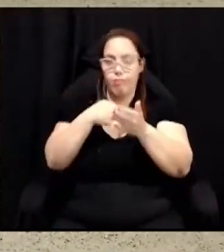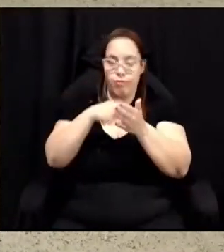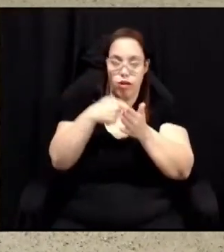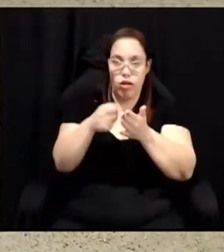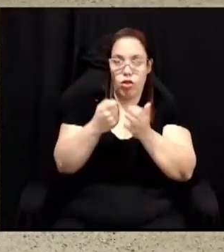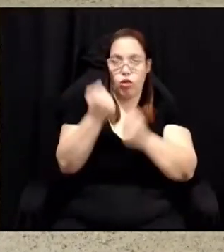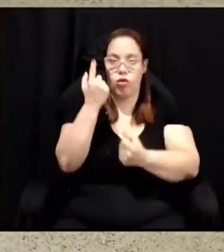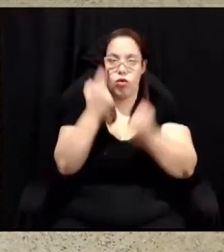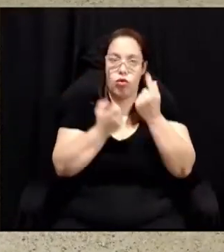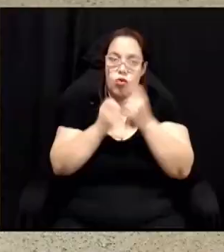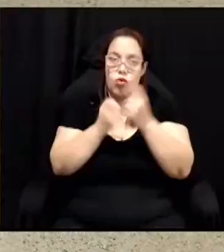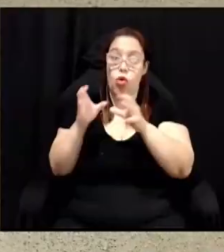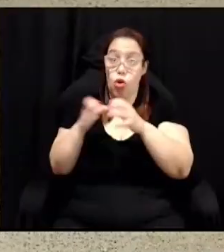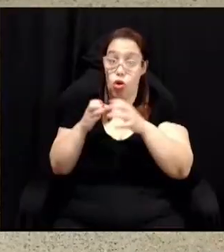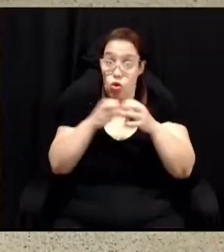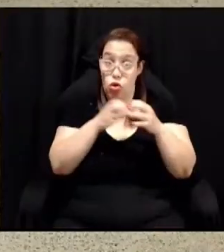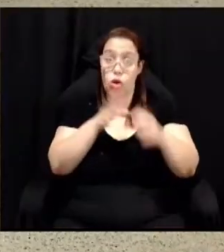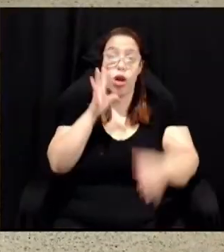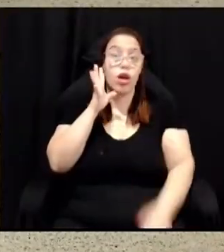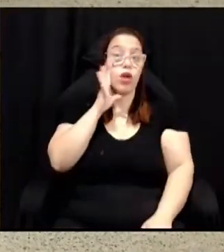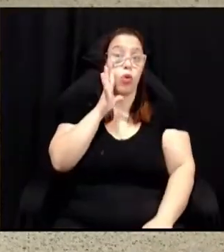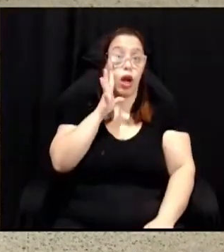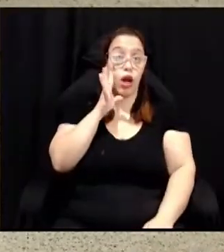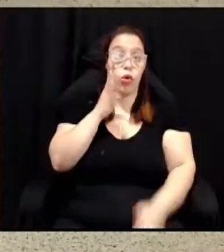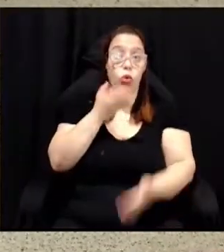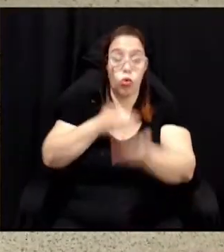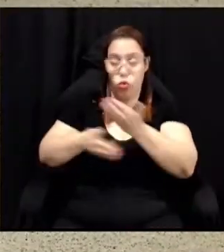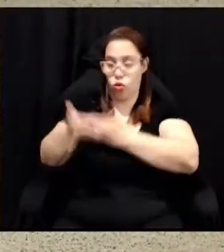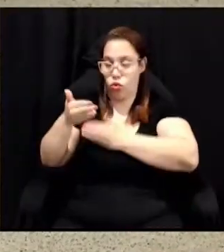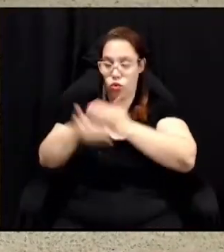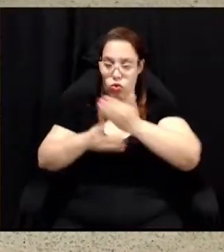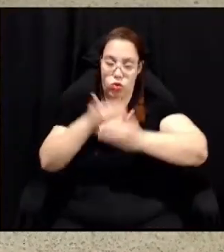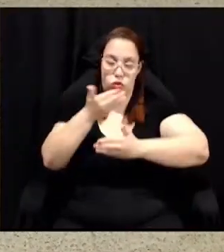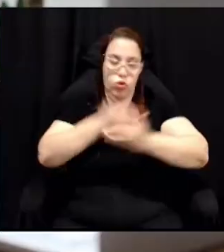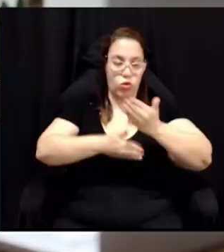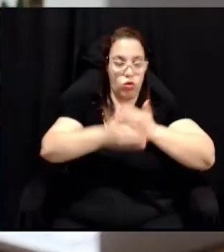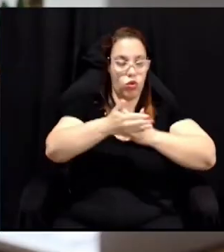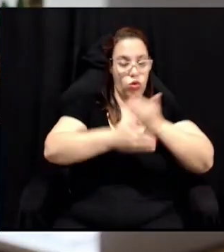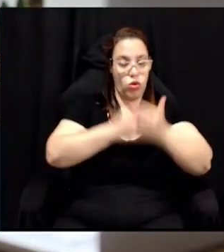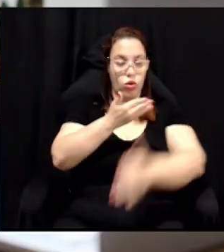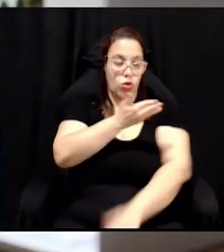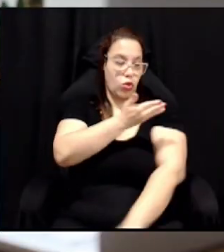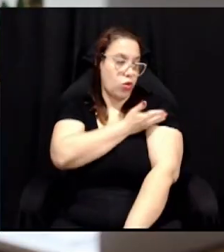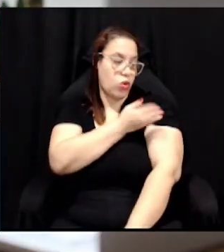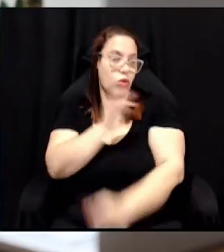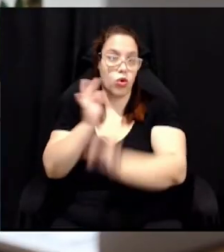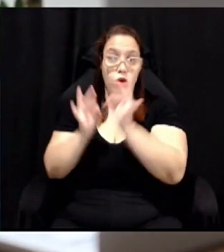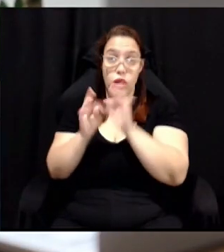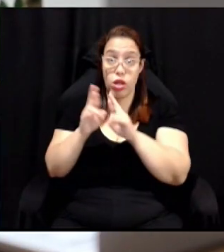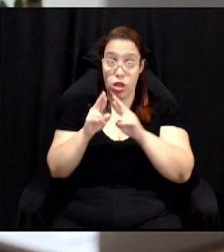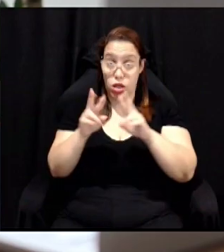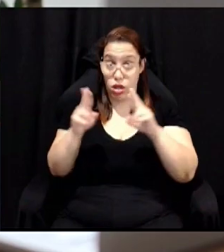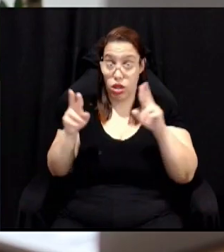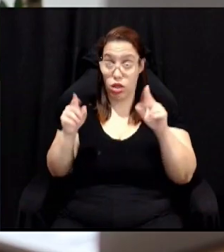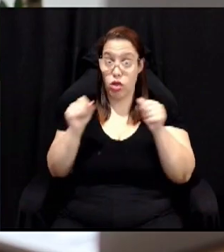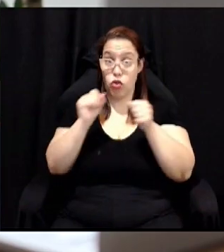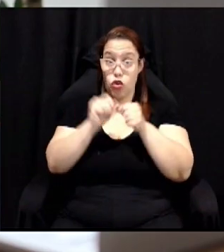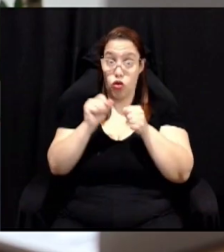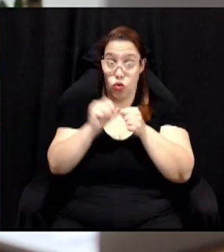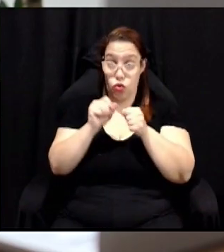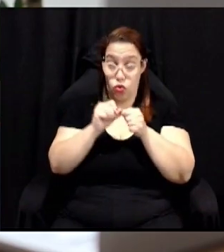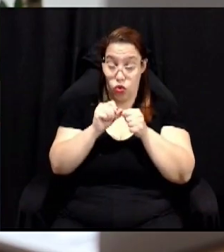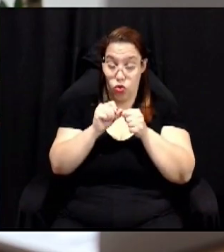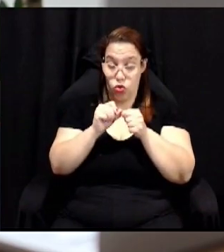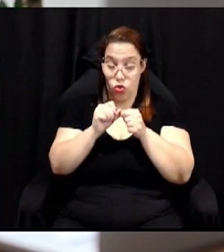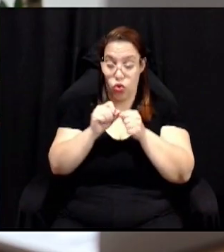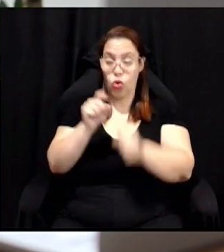exercícios em grupo é legal porque você compartilha com o seu colega, compartilha com o seu amigo técnicas diferentes de resolver. E até o seu amigo, você